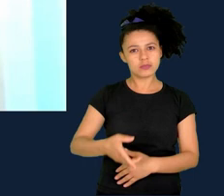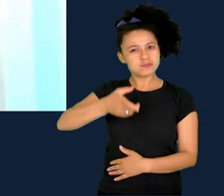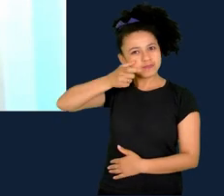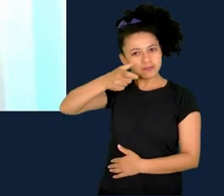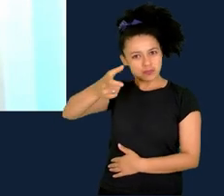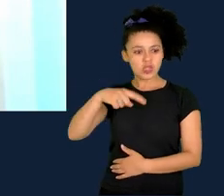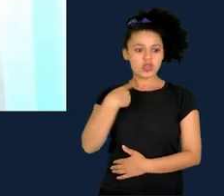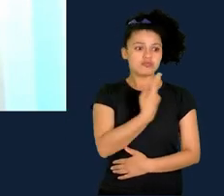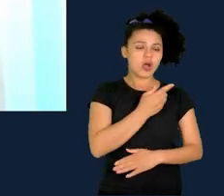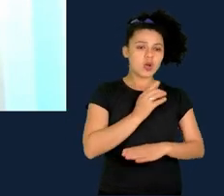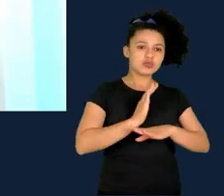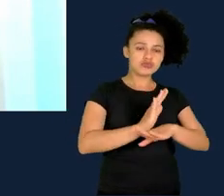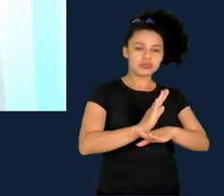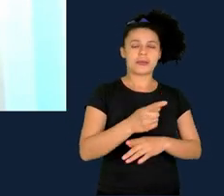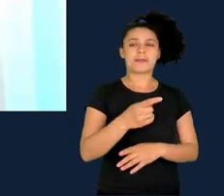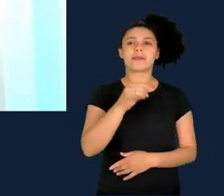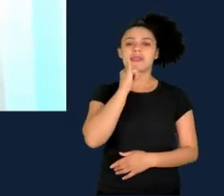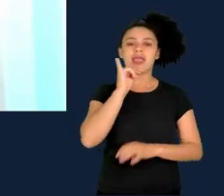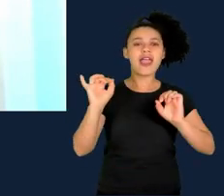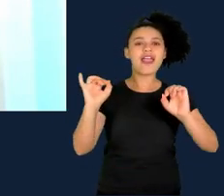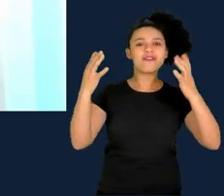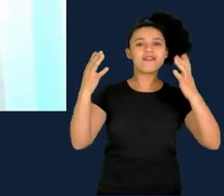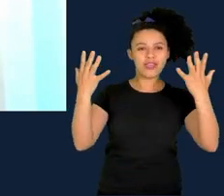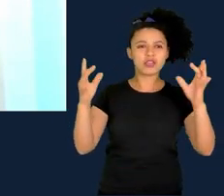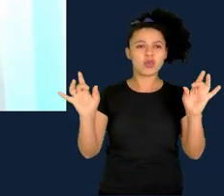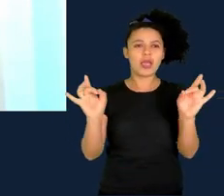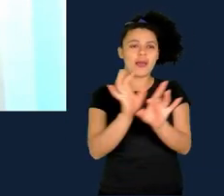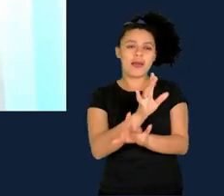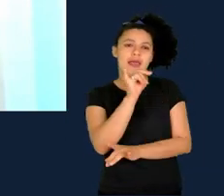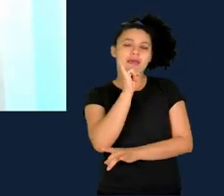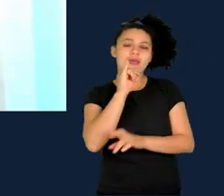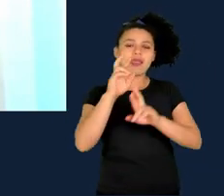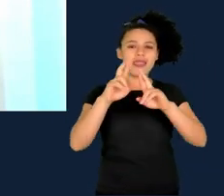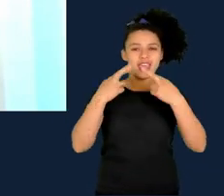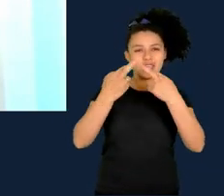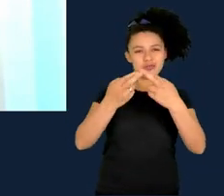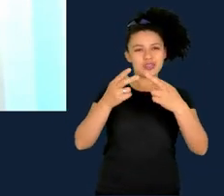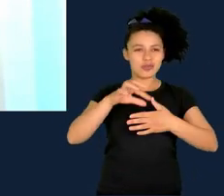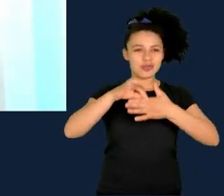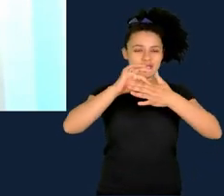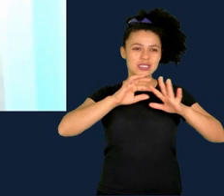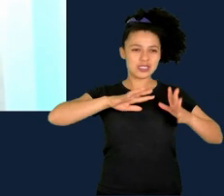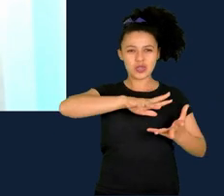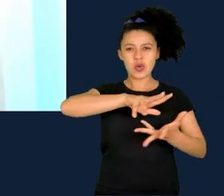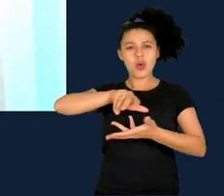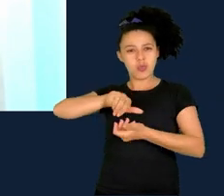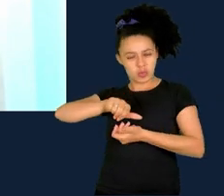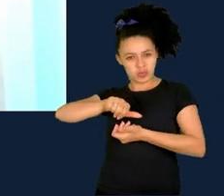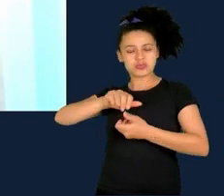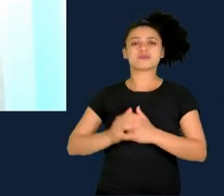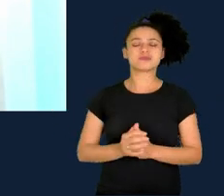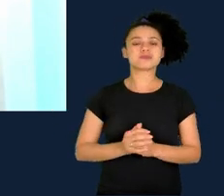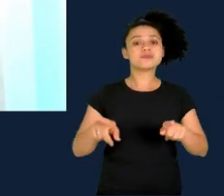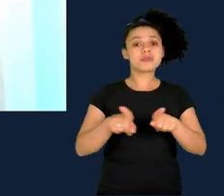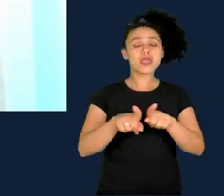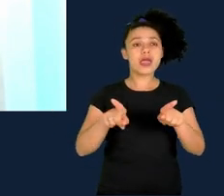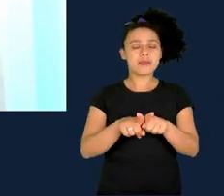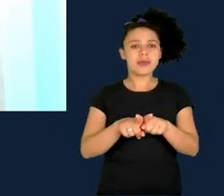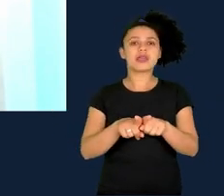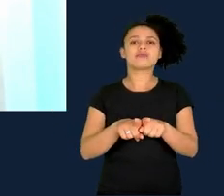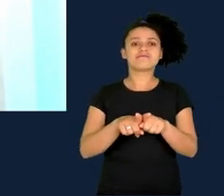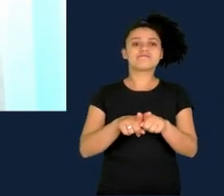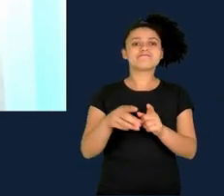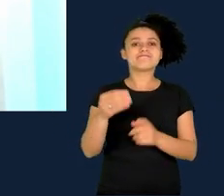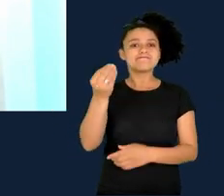quando acabar algum evento como a reunião dos líderes do mundo para fazer essas metas e manter o